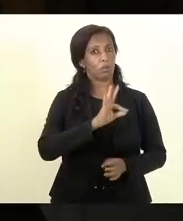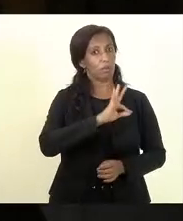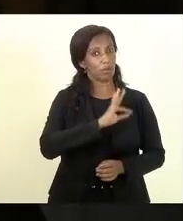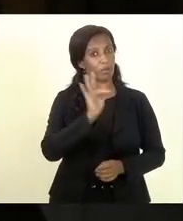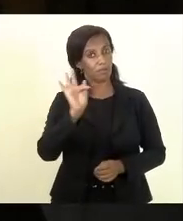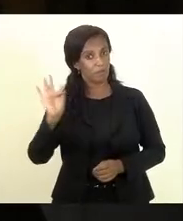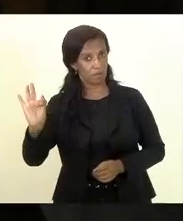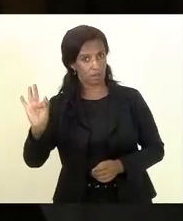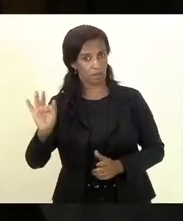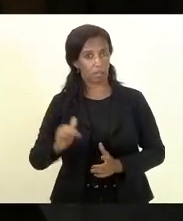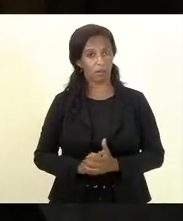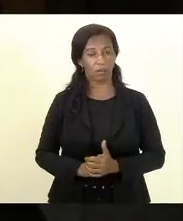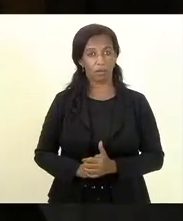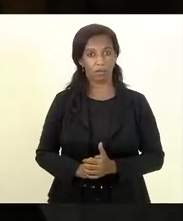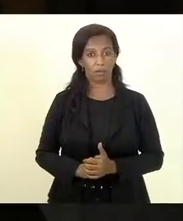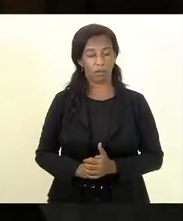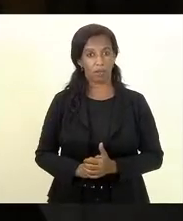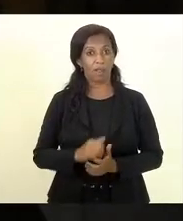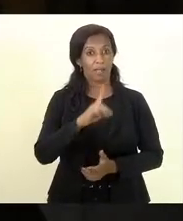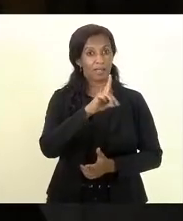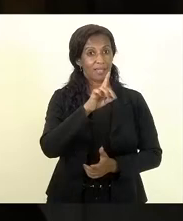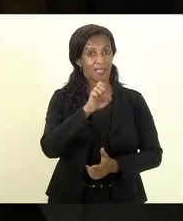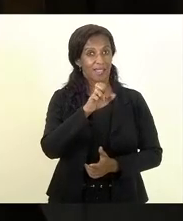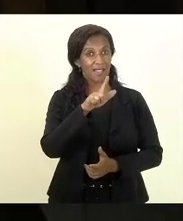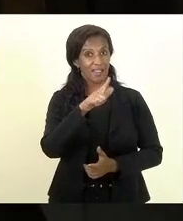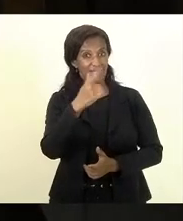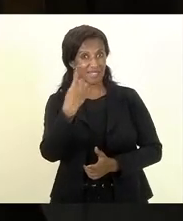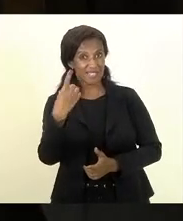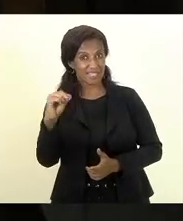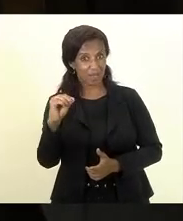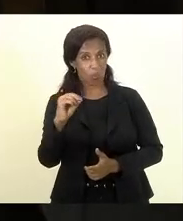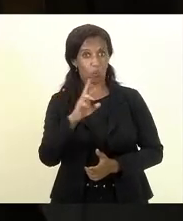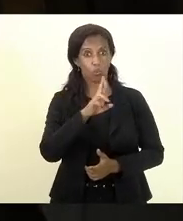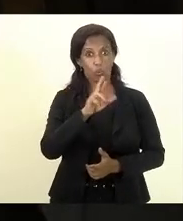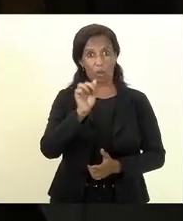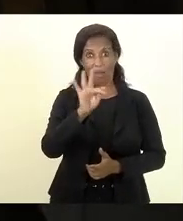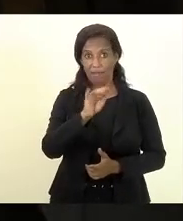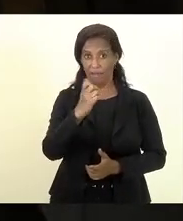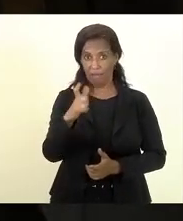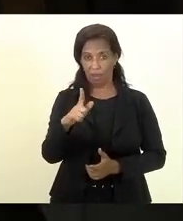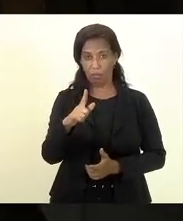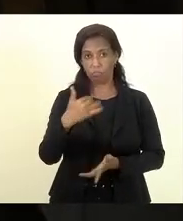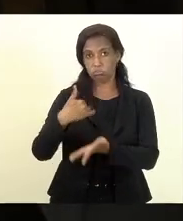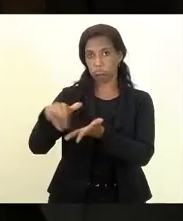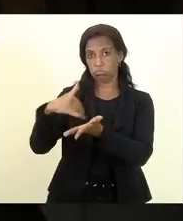Federal, a delação do Rafael Montenegro